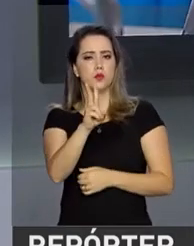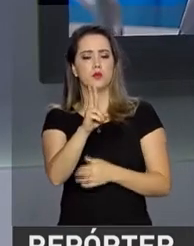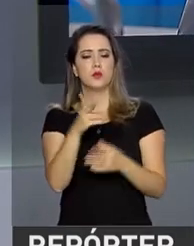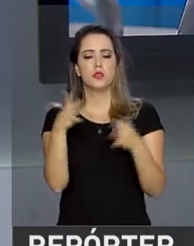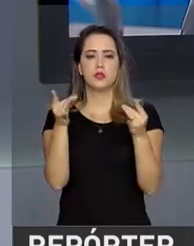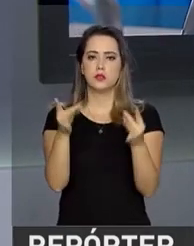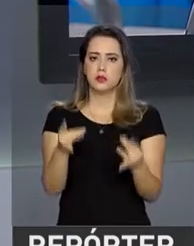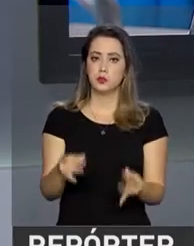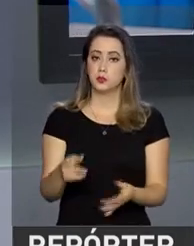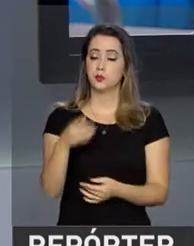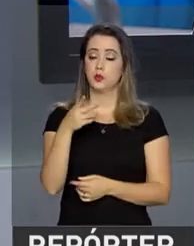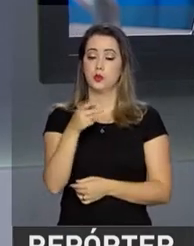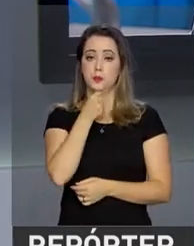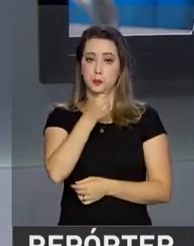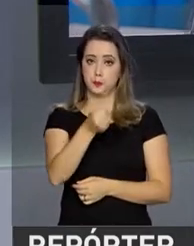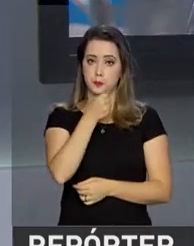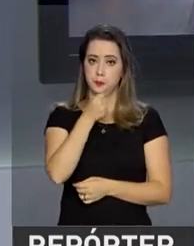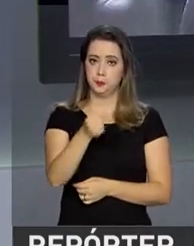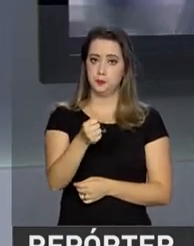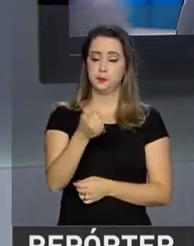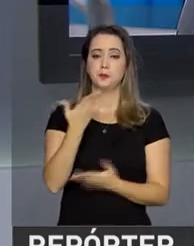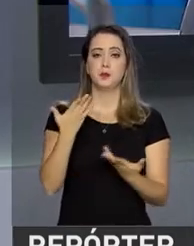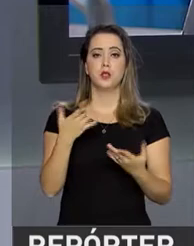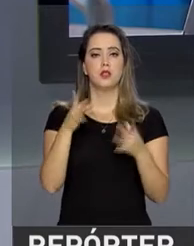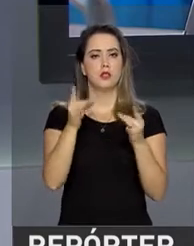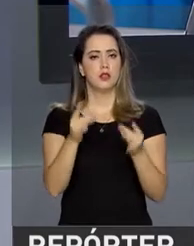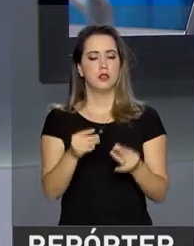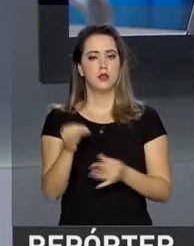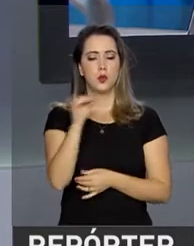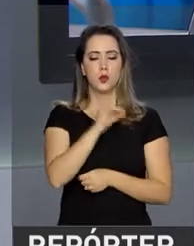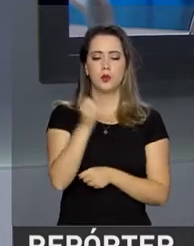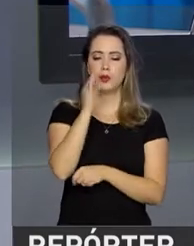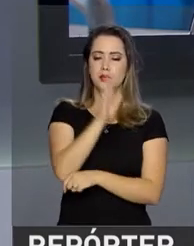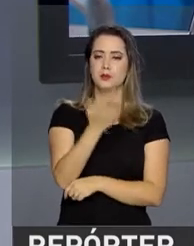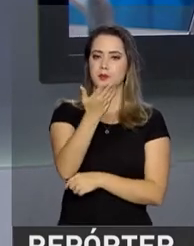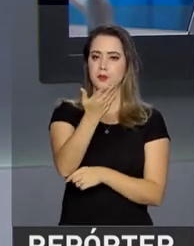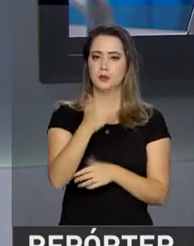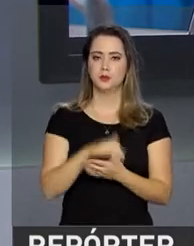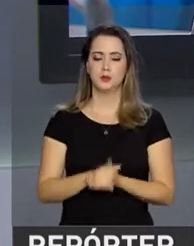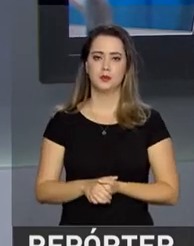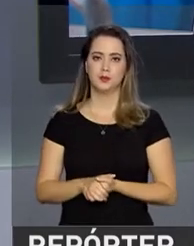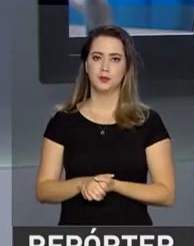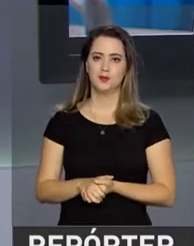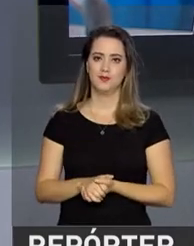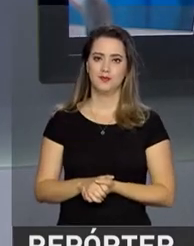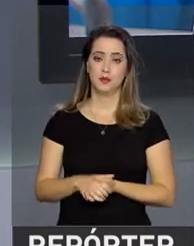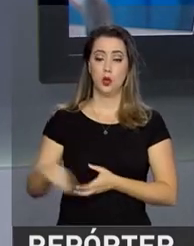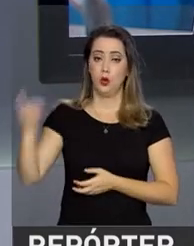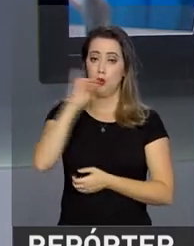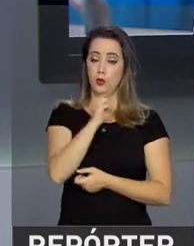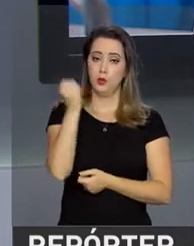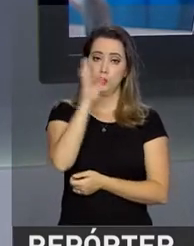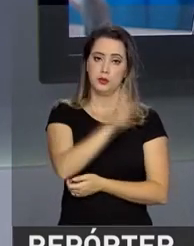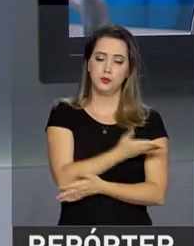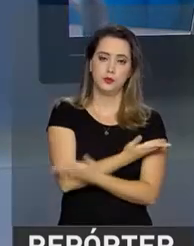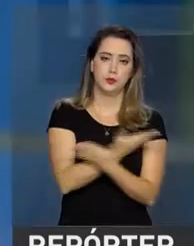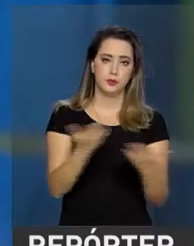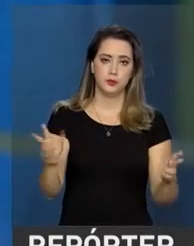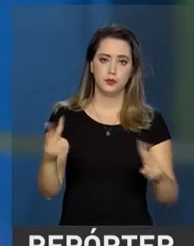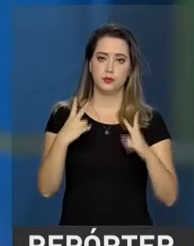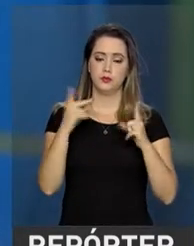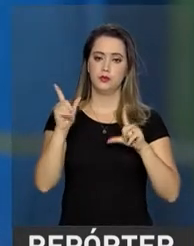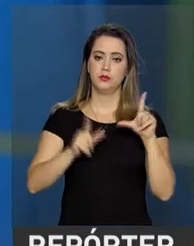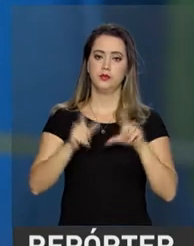com o repórter Paulo Lasalvia, que tem os detalhes para a gente. Olá, Paulo. Boa tarde para você. Olá, Roberto. Boa tarde a todos